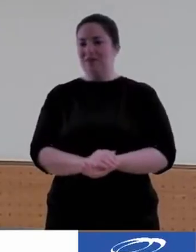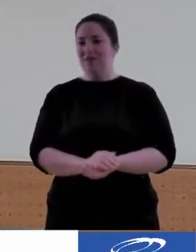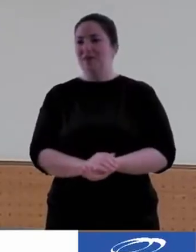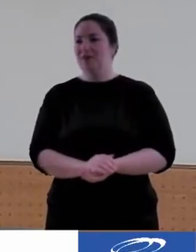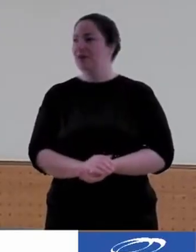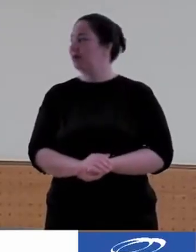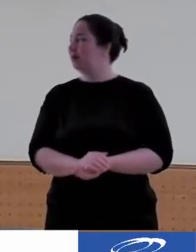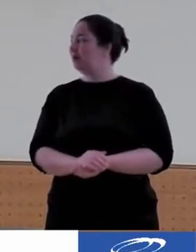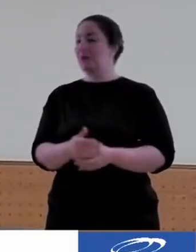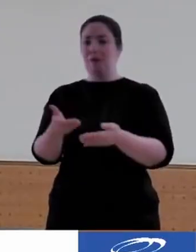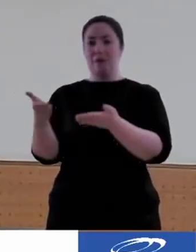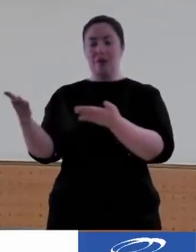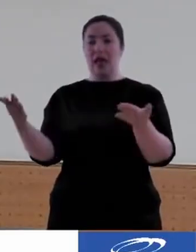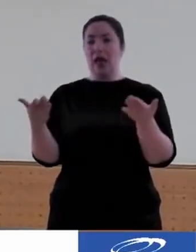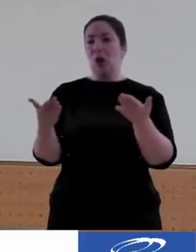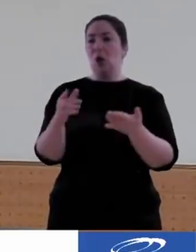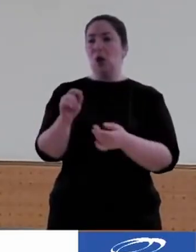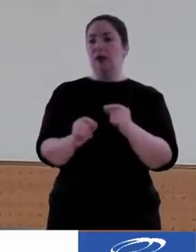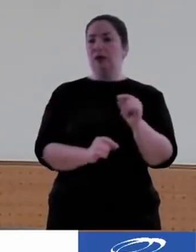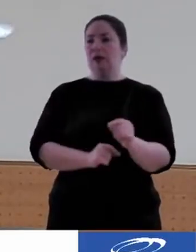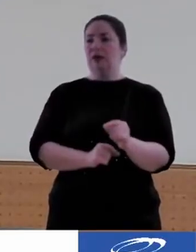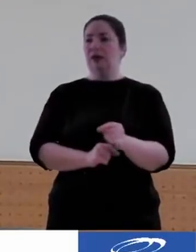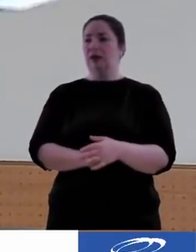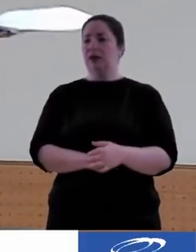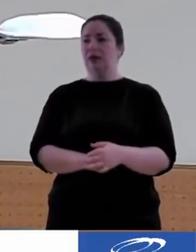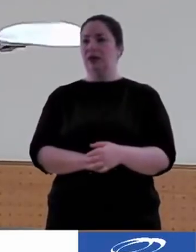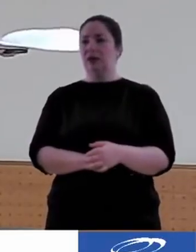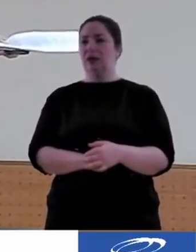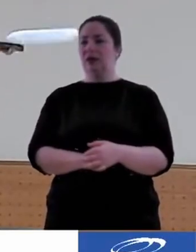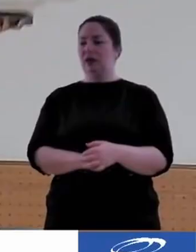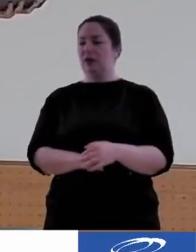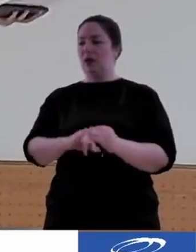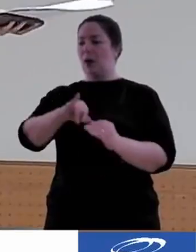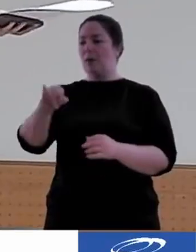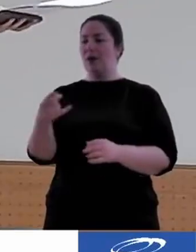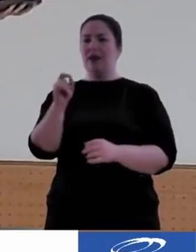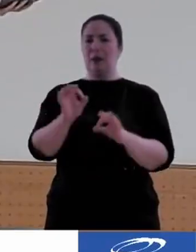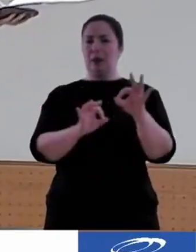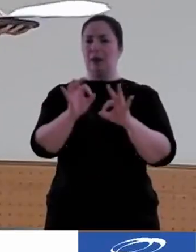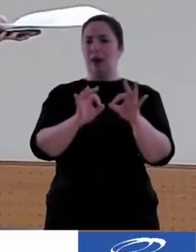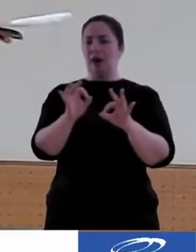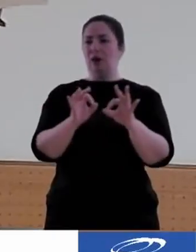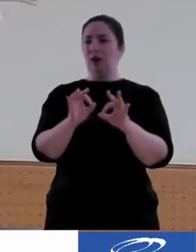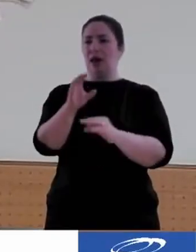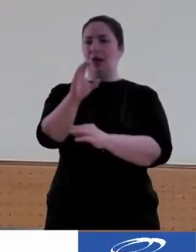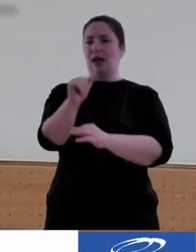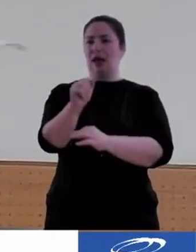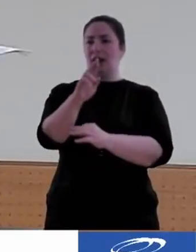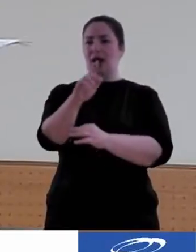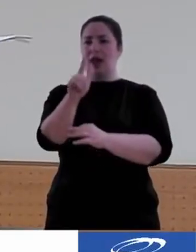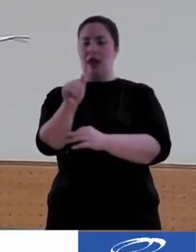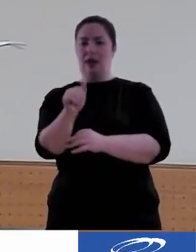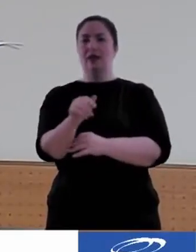Eu vou passar a palavra, aproveitar enquanto eles colocam a Carla e a Patel aqui, para